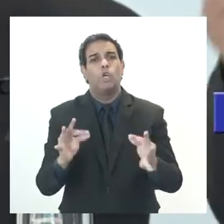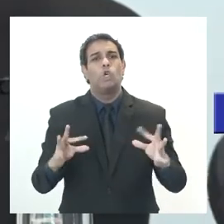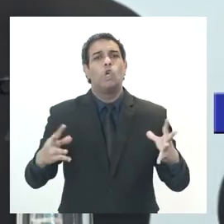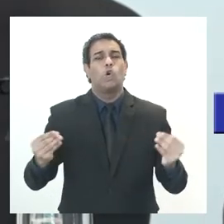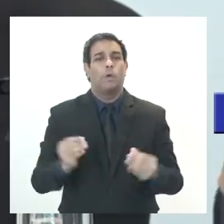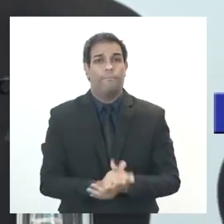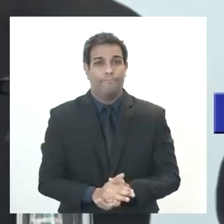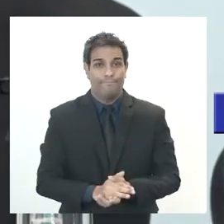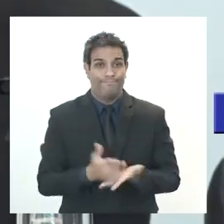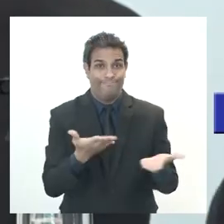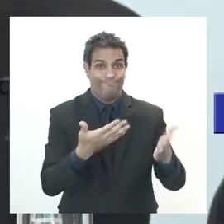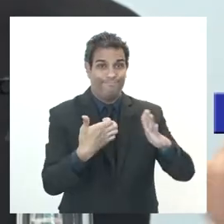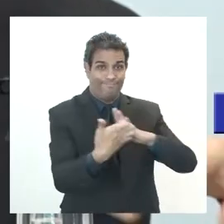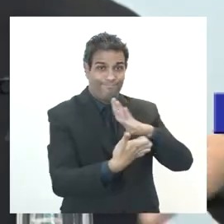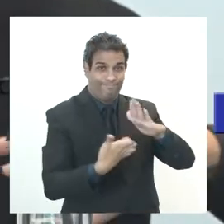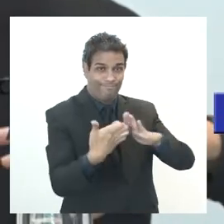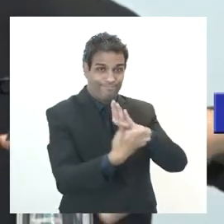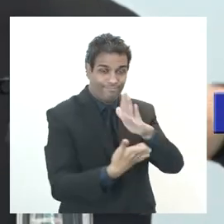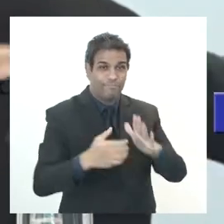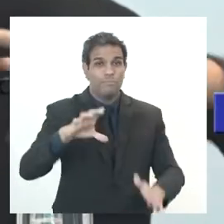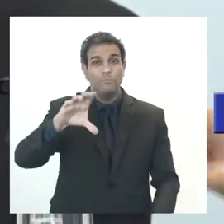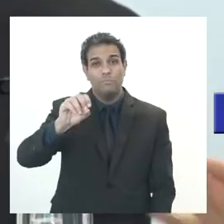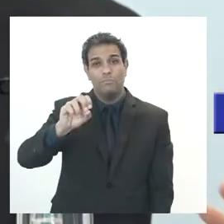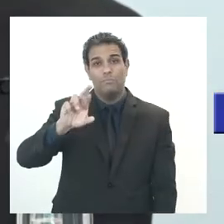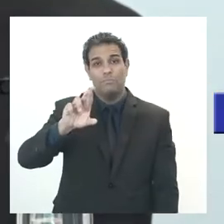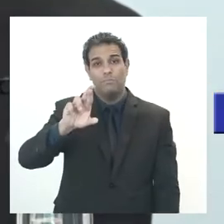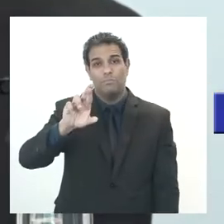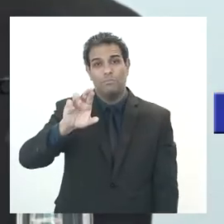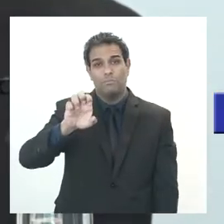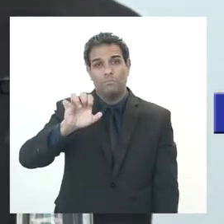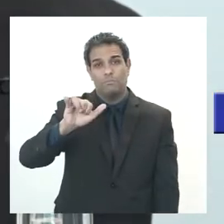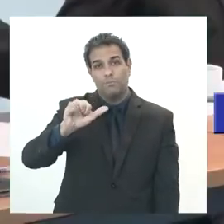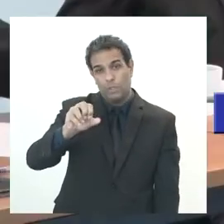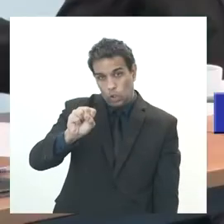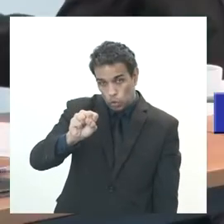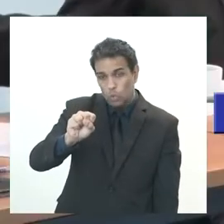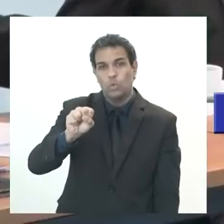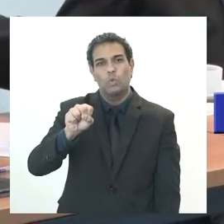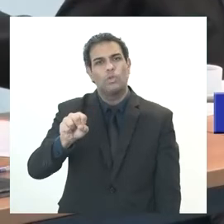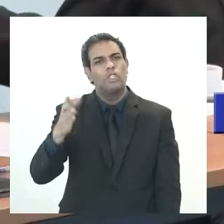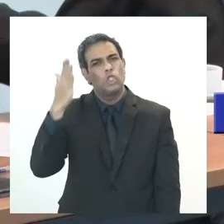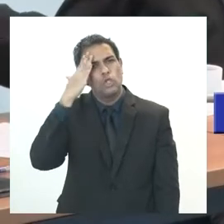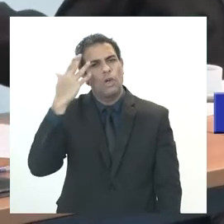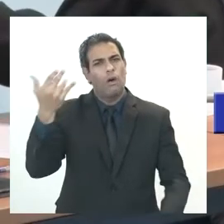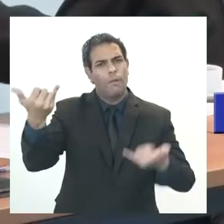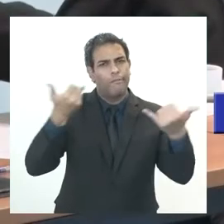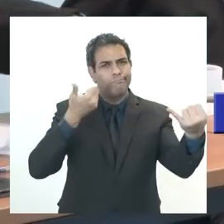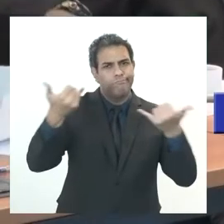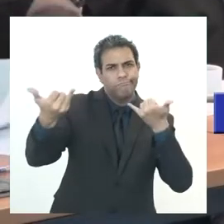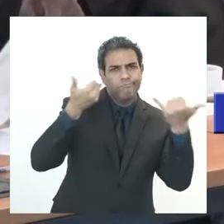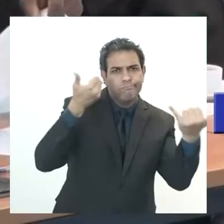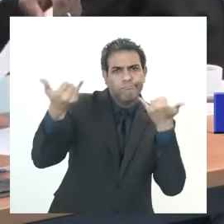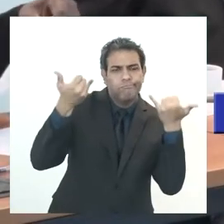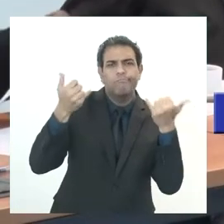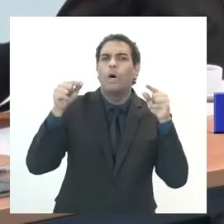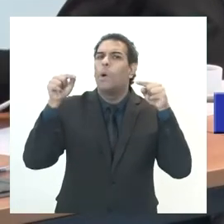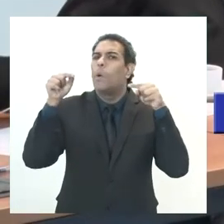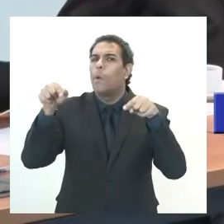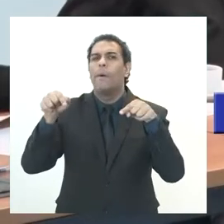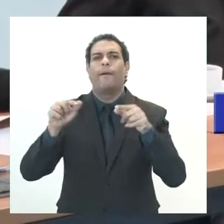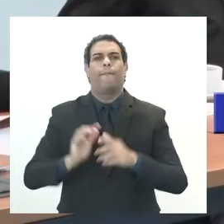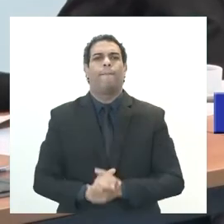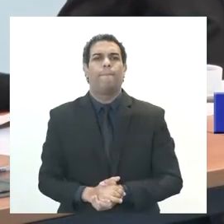os Correios foram orientação eu vou entrar na área de Augusto Peres que eu soube agora que estão na mesa São